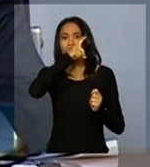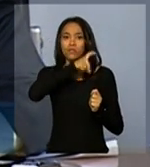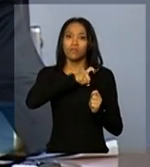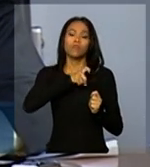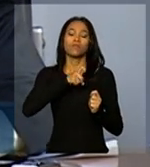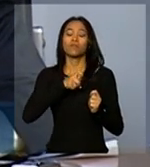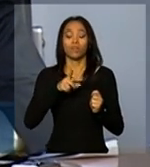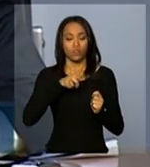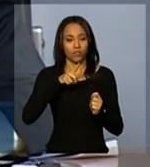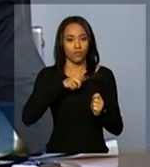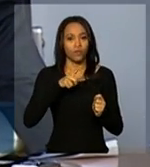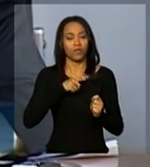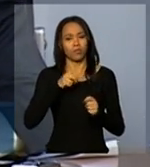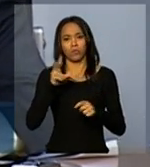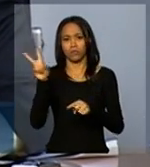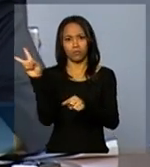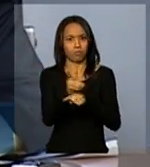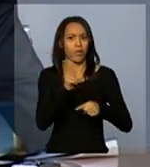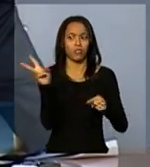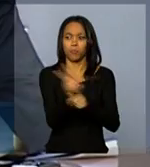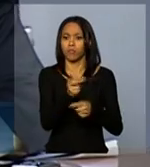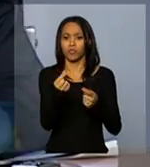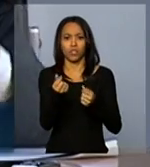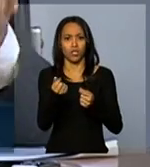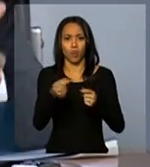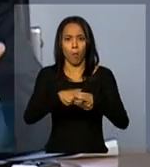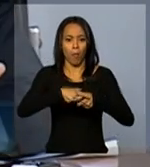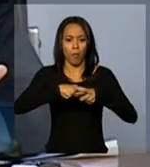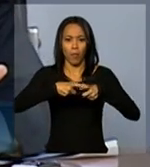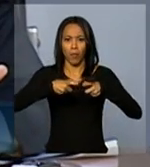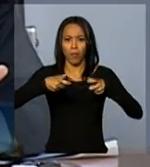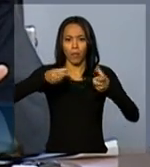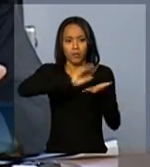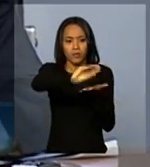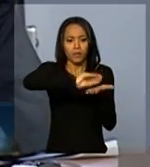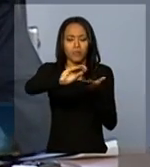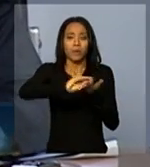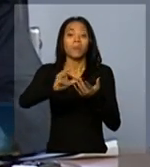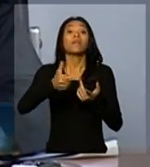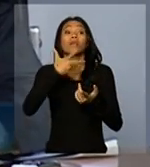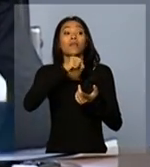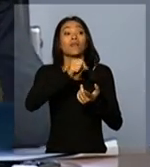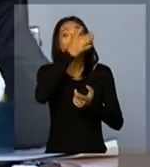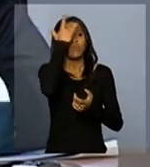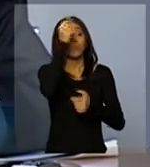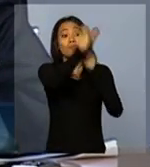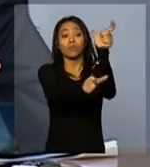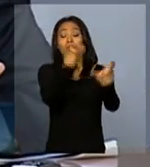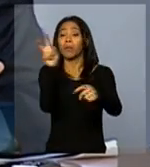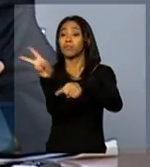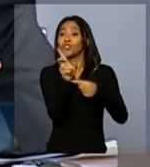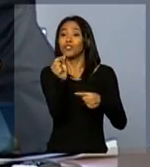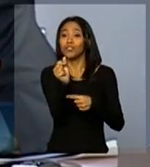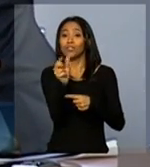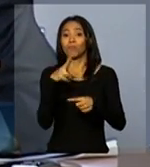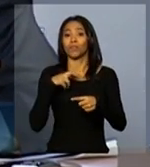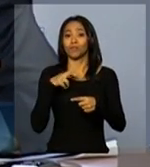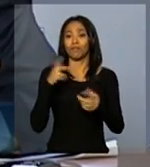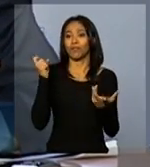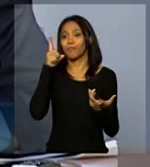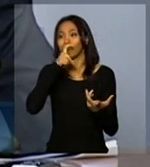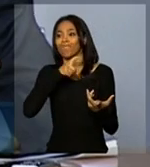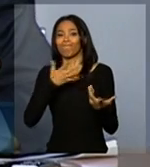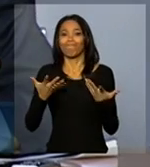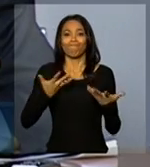Nós tivemos crédito abundante para o investimento e crédito apertado para o consumo. Dentro deste cenário